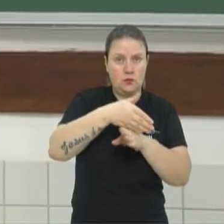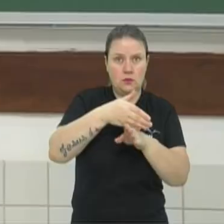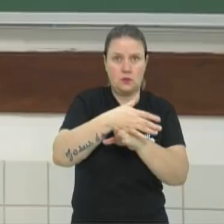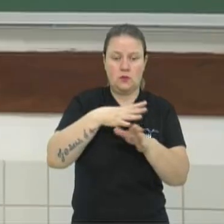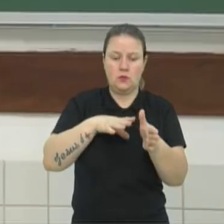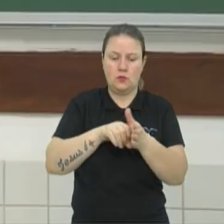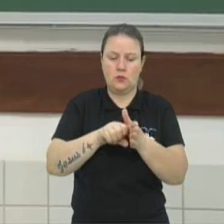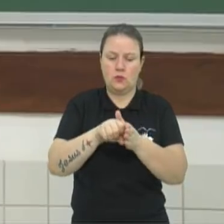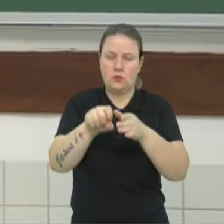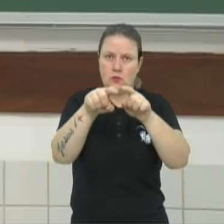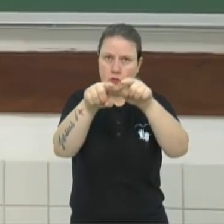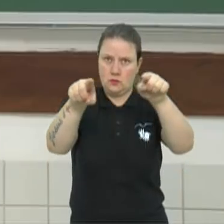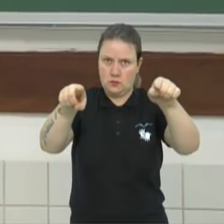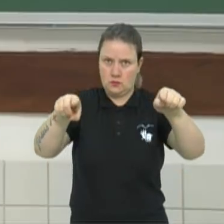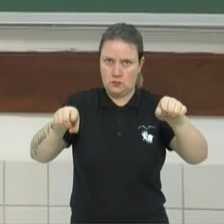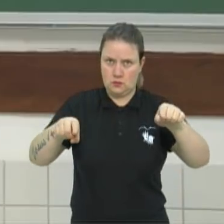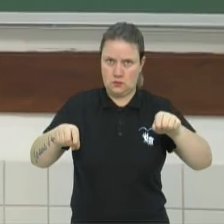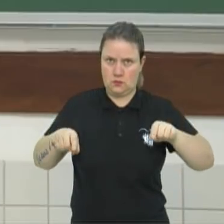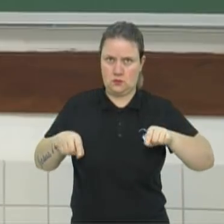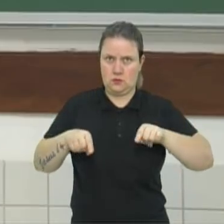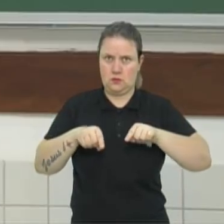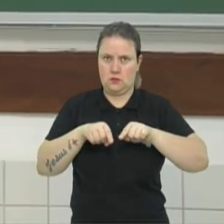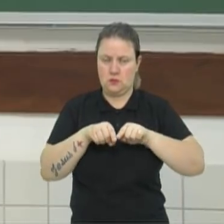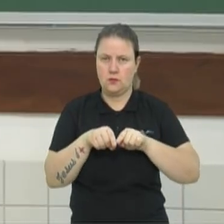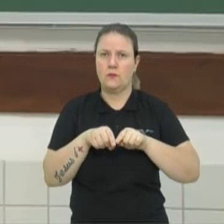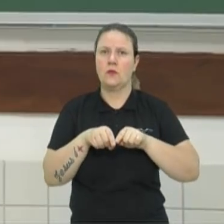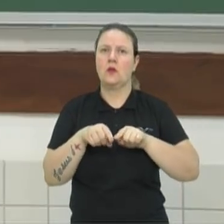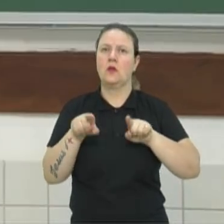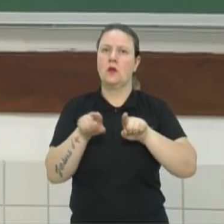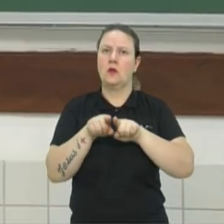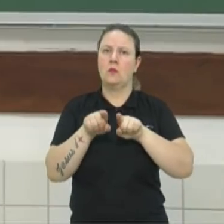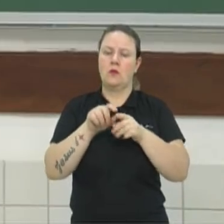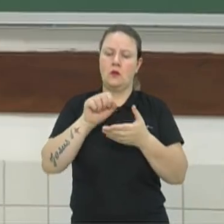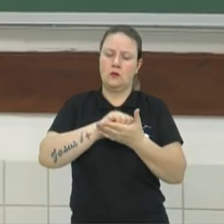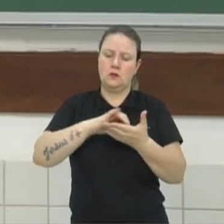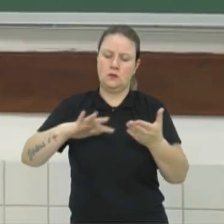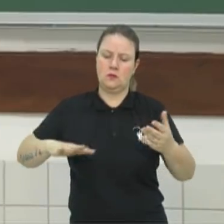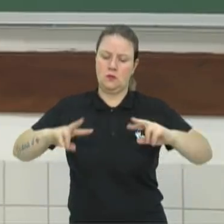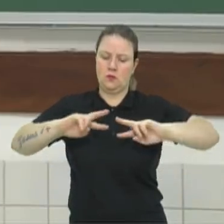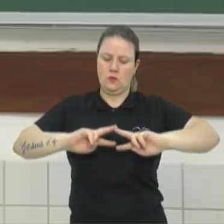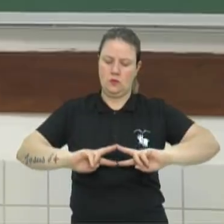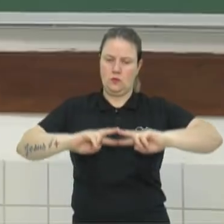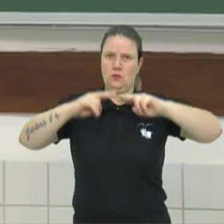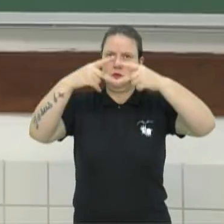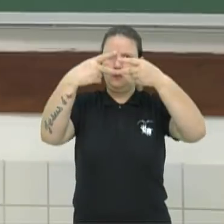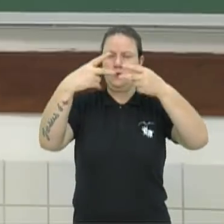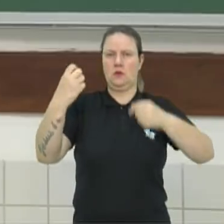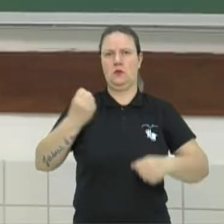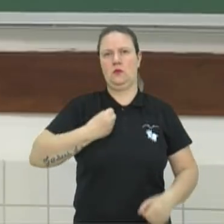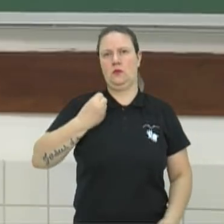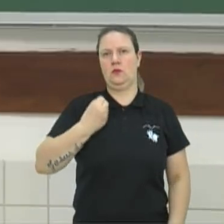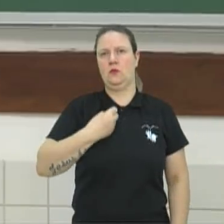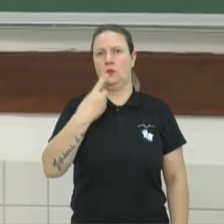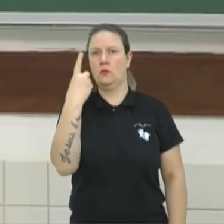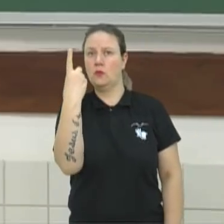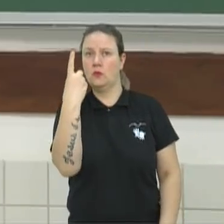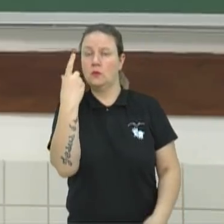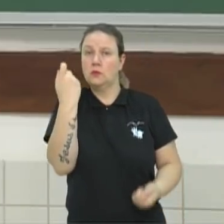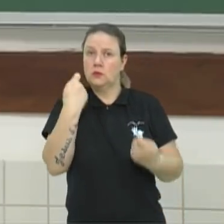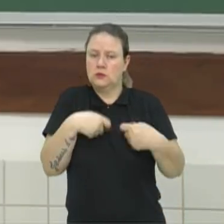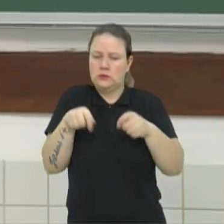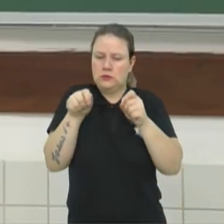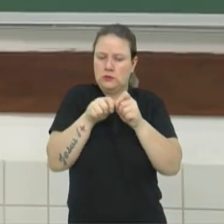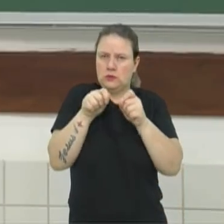agora, ele é feito através do link do número 1, atividade obrigatória. Você precisa realizar